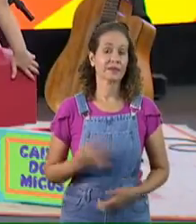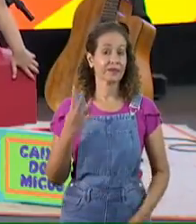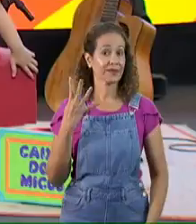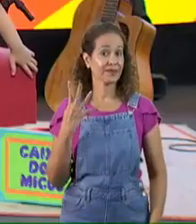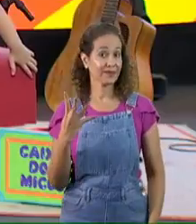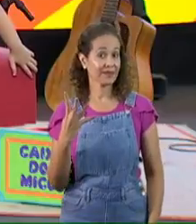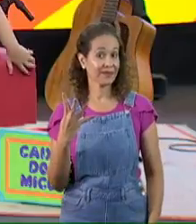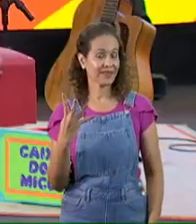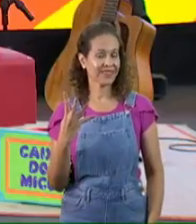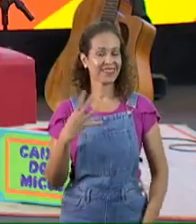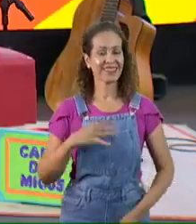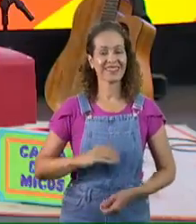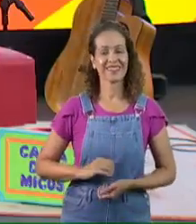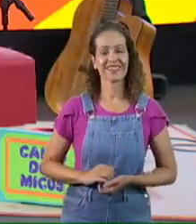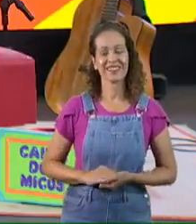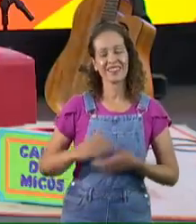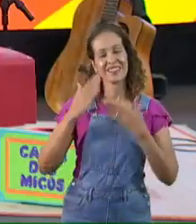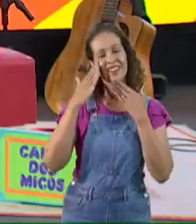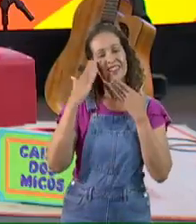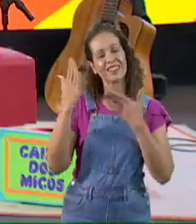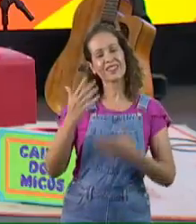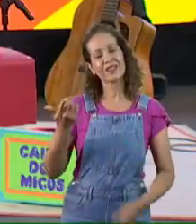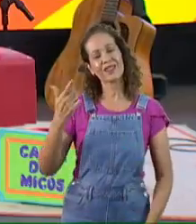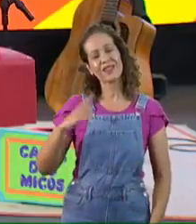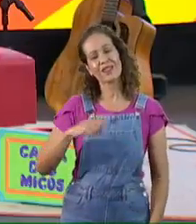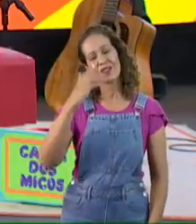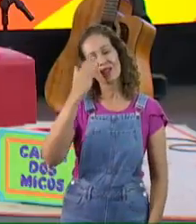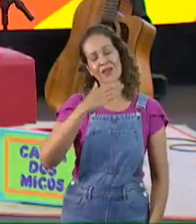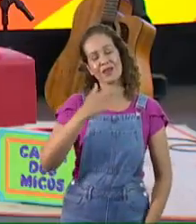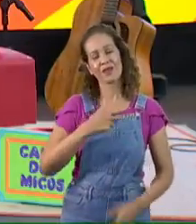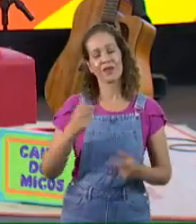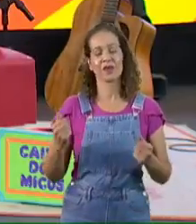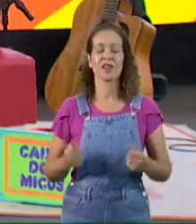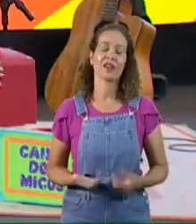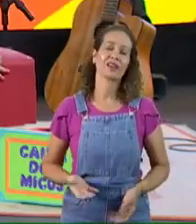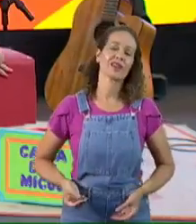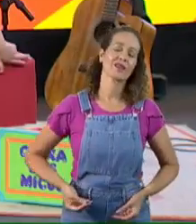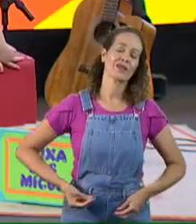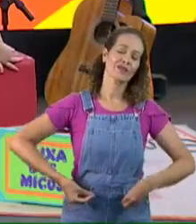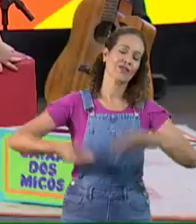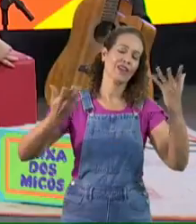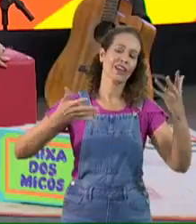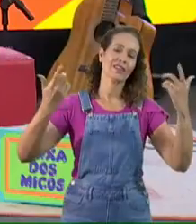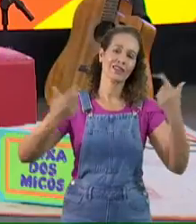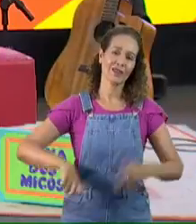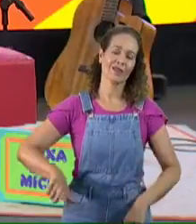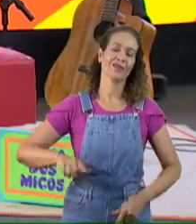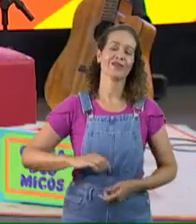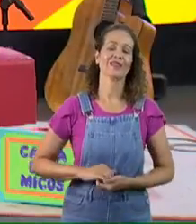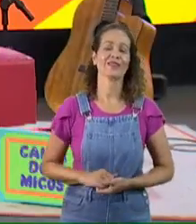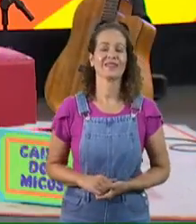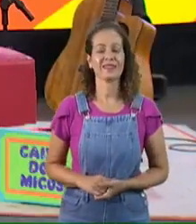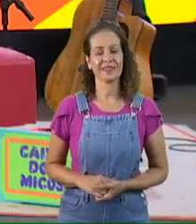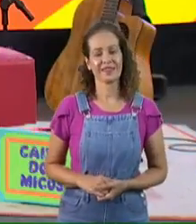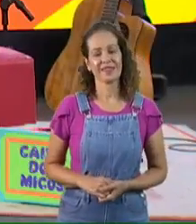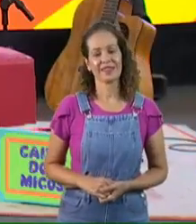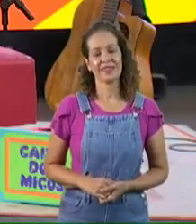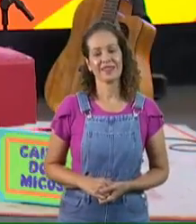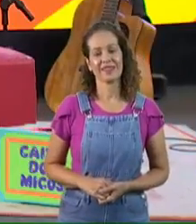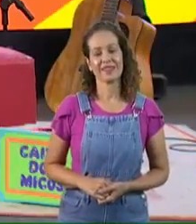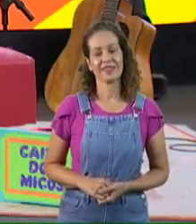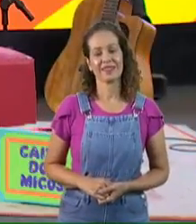Quatro! Ai, gratidão de novo por uma fruta. Eu vou jogar outra. Vou jogar de novo. Vamos lá.